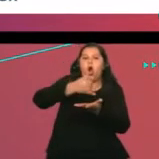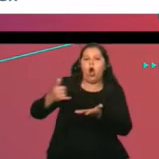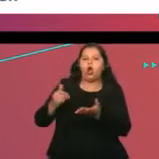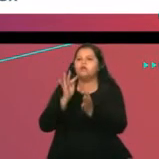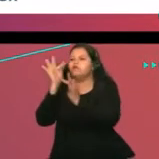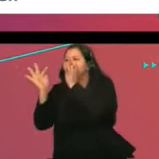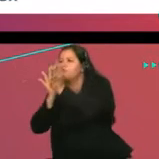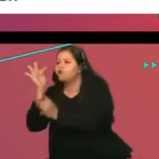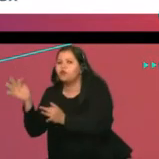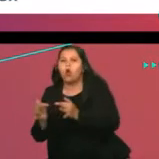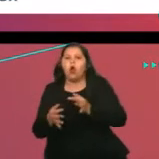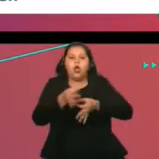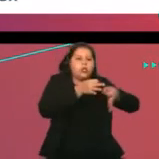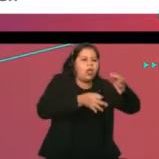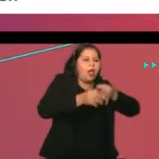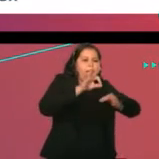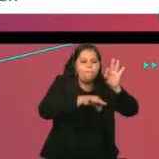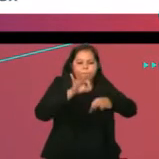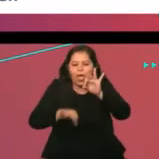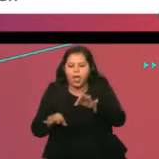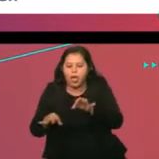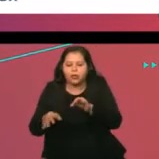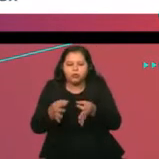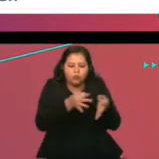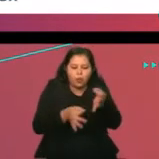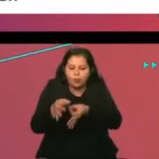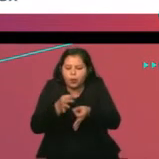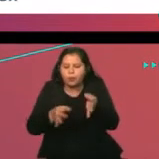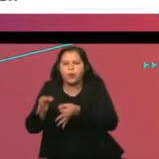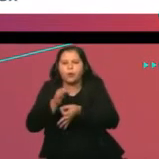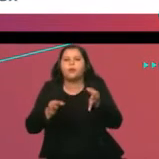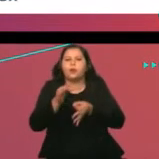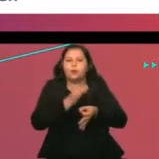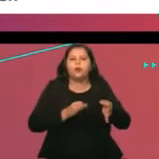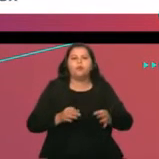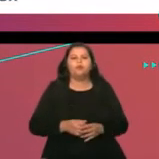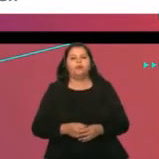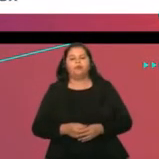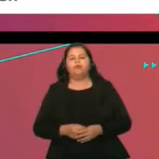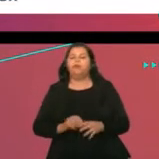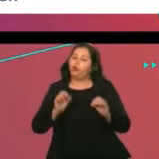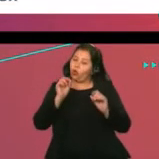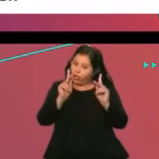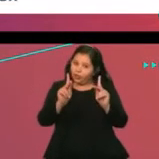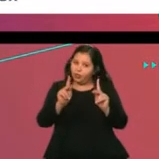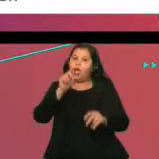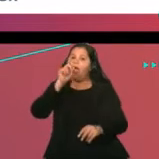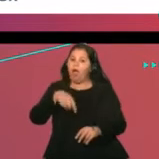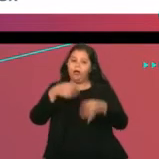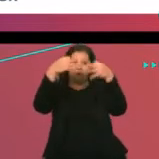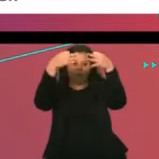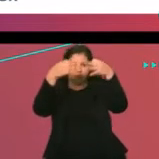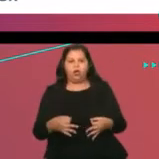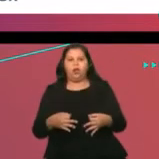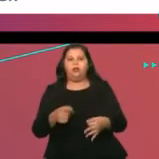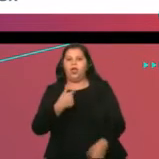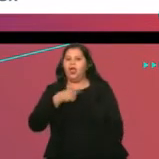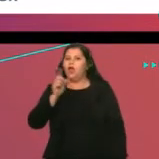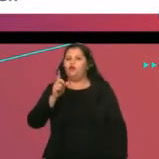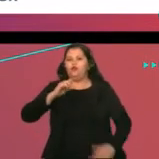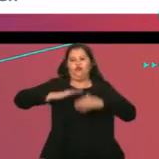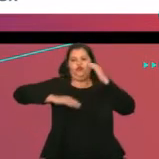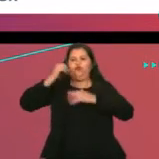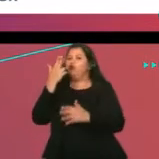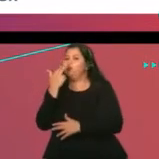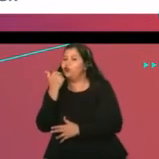muitas sementes e grãos e bastante paciência nós Ok essa dieta então eu não sou nutricionista